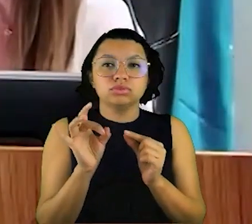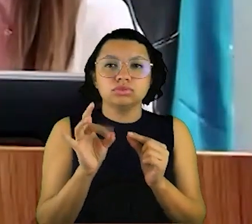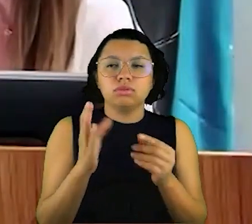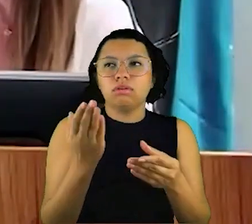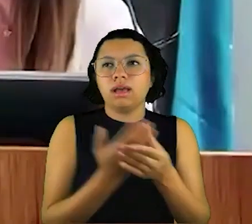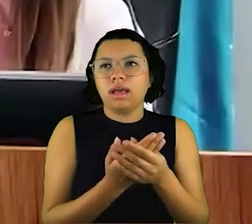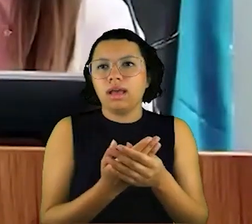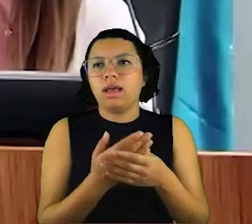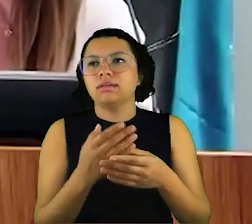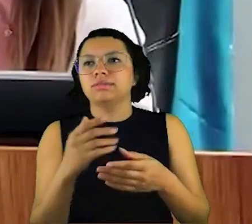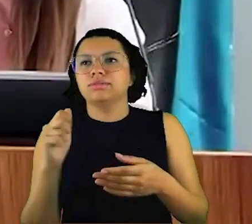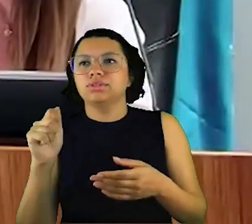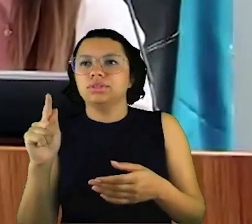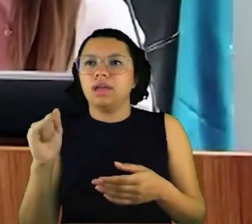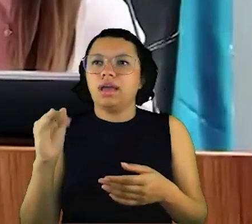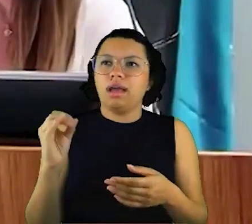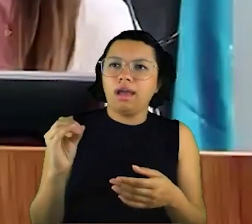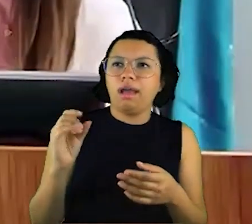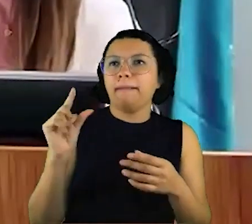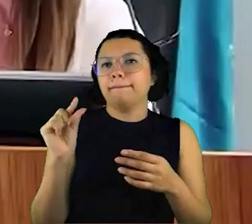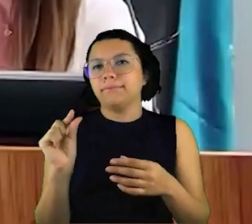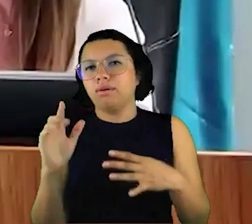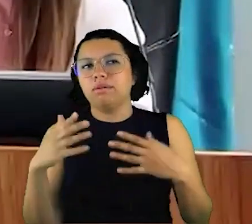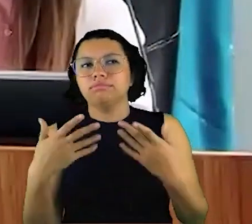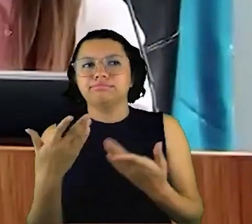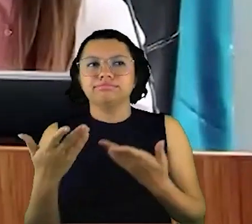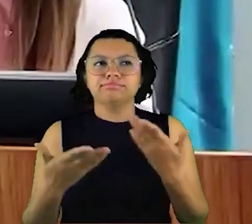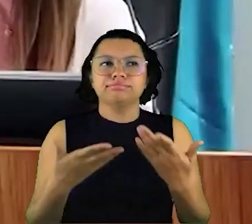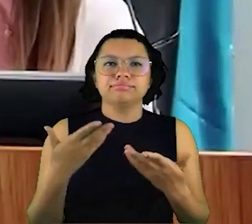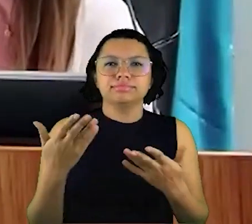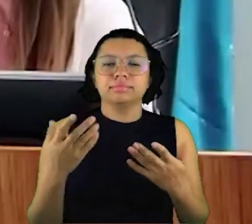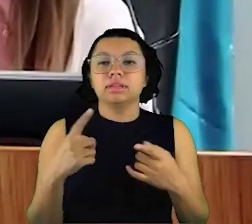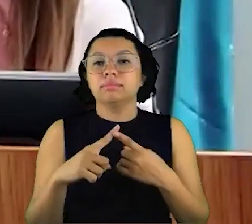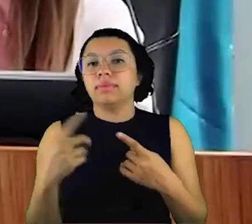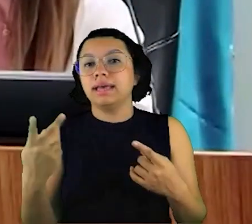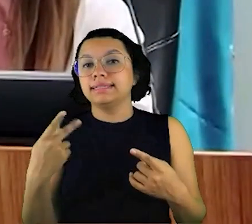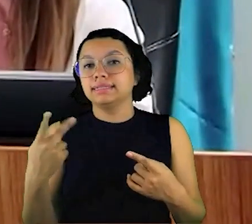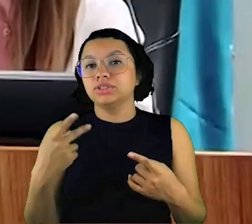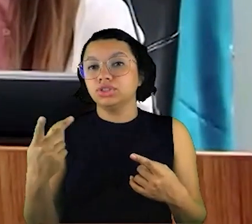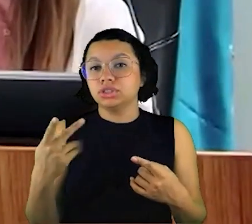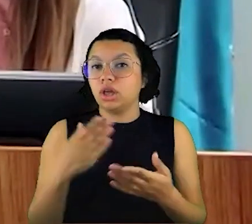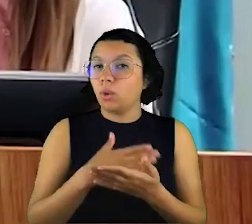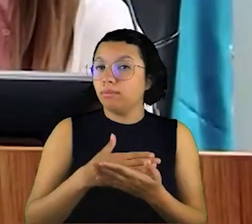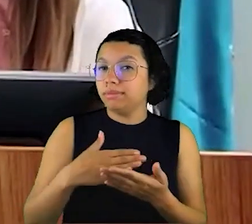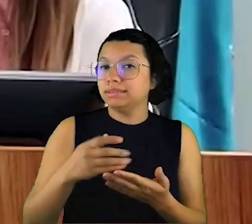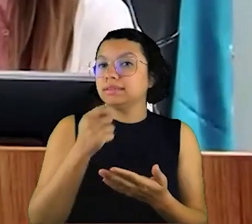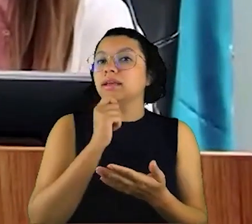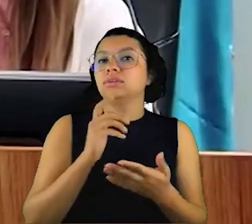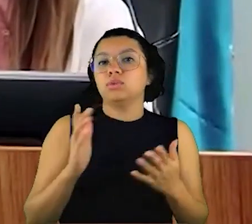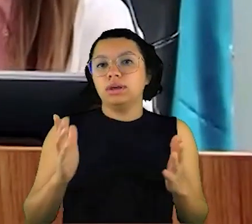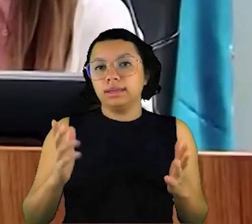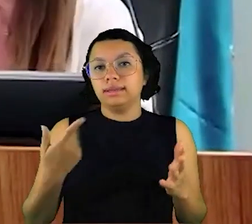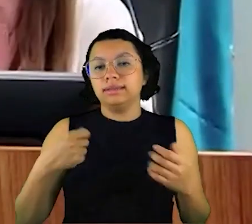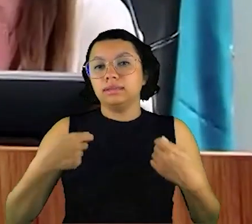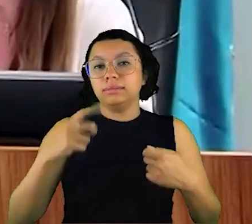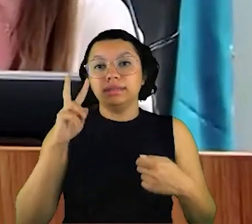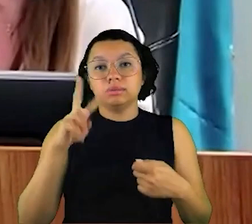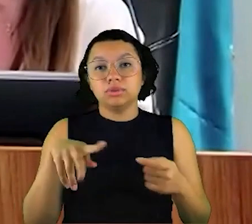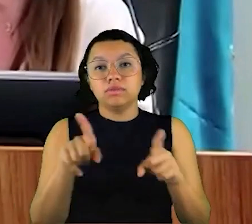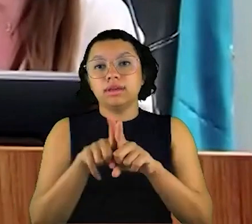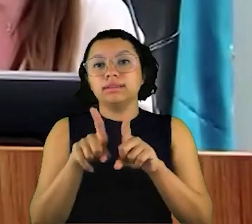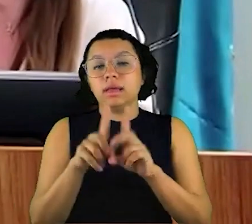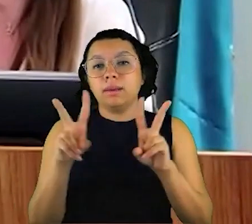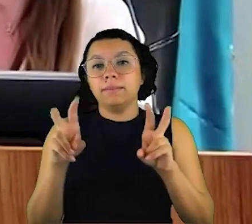de PLR, só caso de ágio, pouco, então isso não está êxito, mas a gente está estreando ainda nas coisas, e a gente tem que ver a